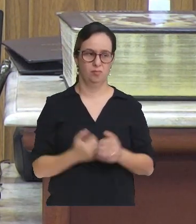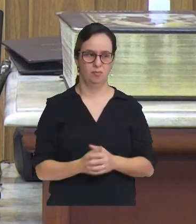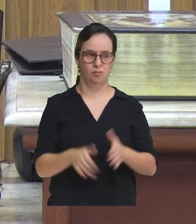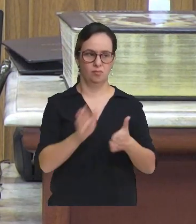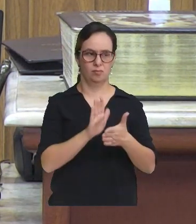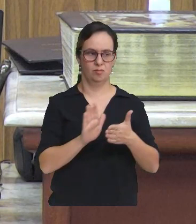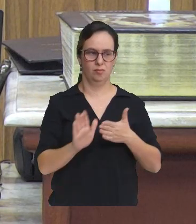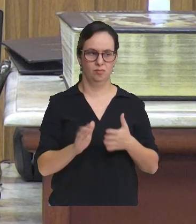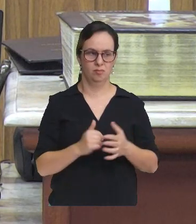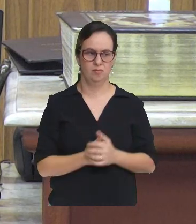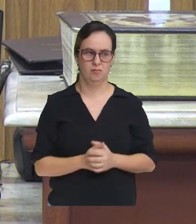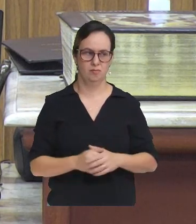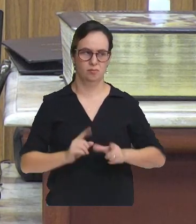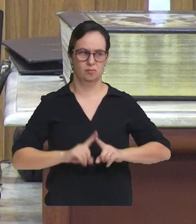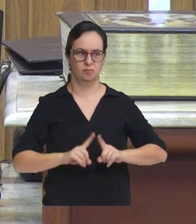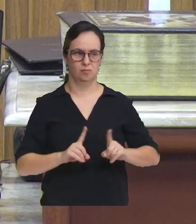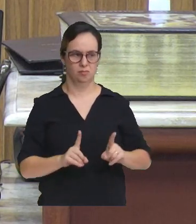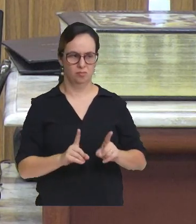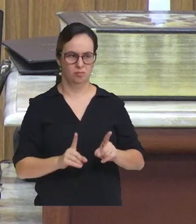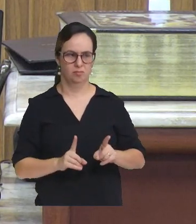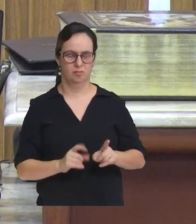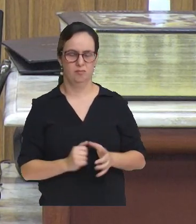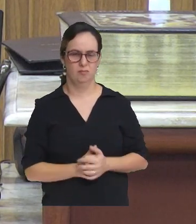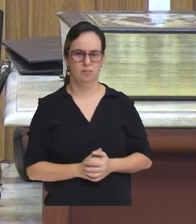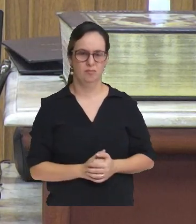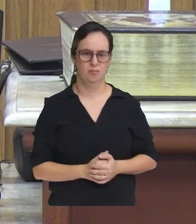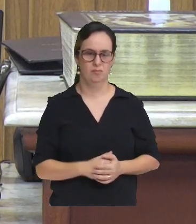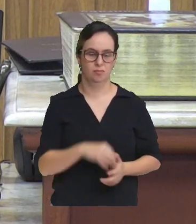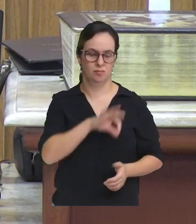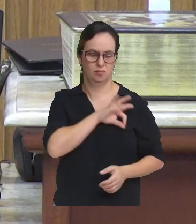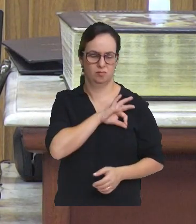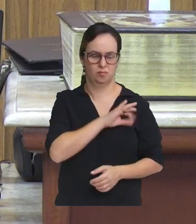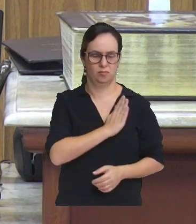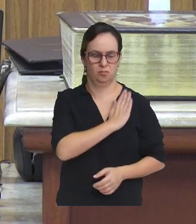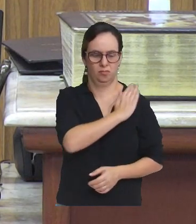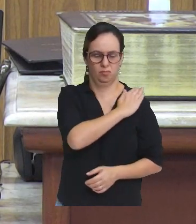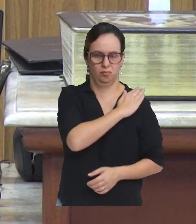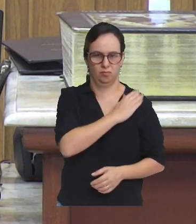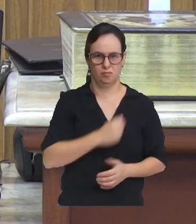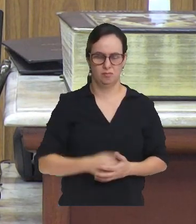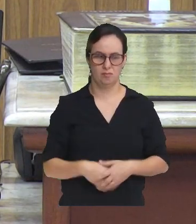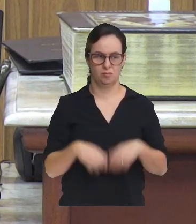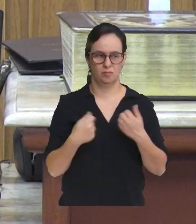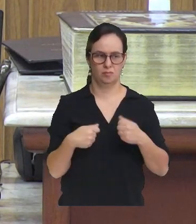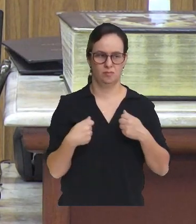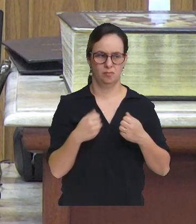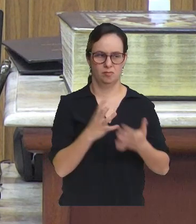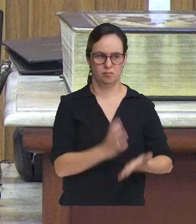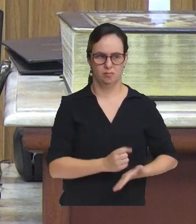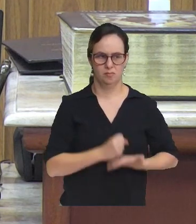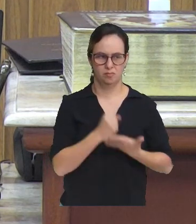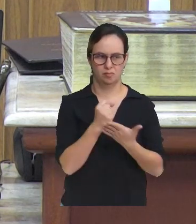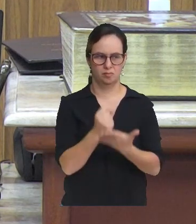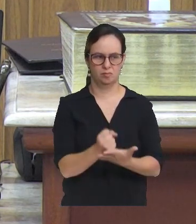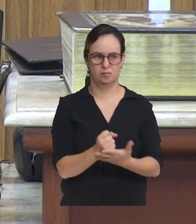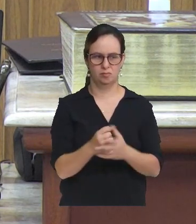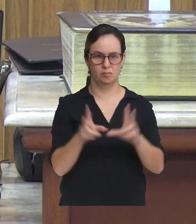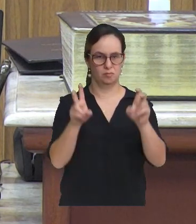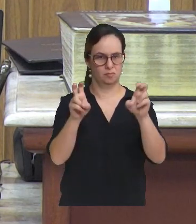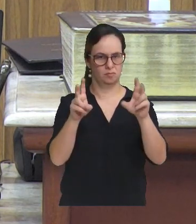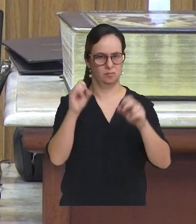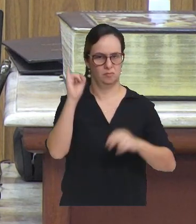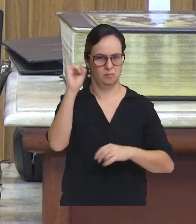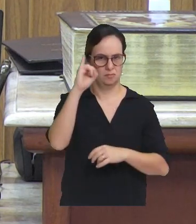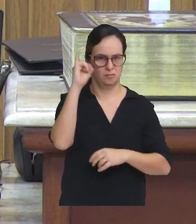a comissão, mas eu acho que a Polícia Militar tem, sim, como contribuir muito para esse tema, que é muito importante.